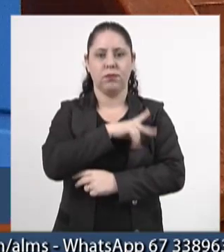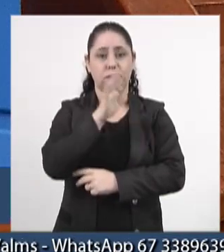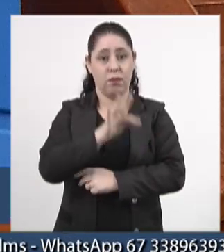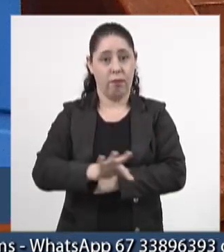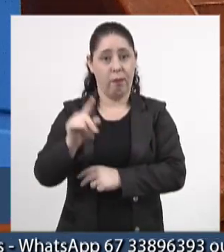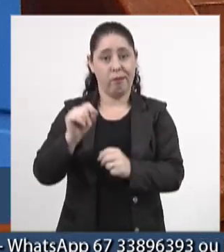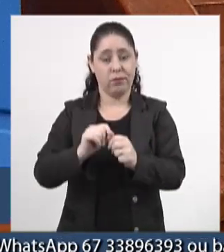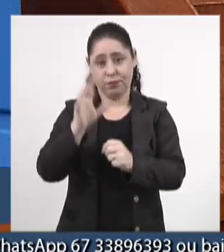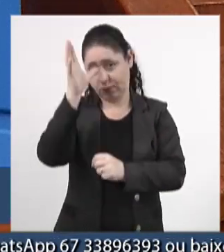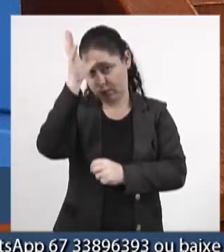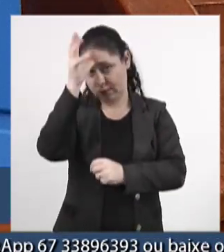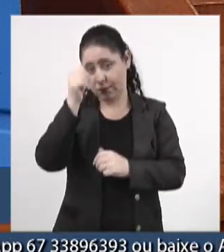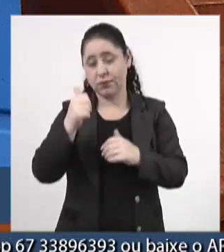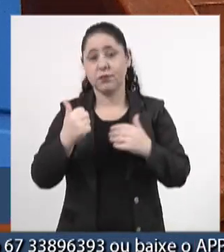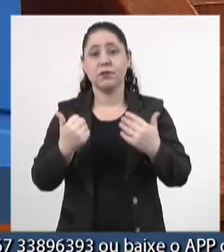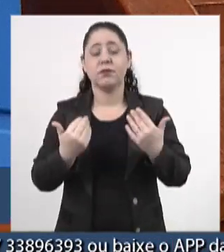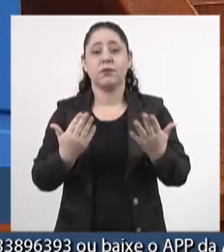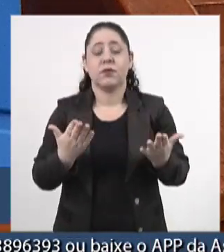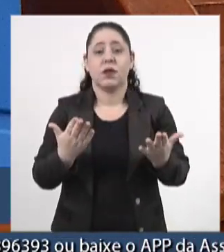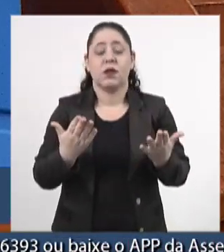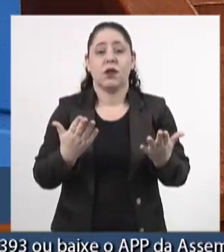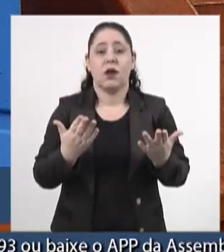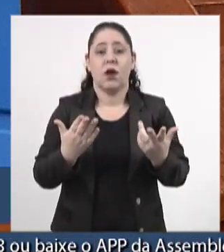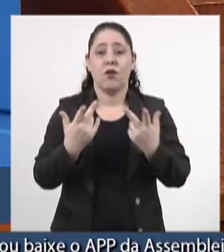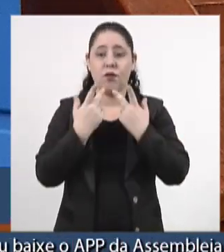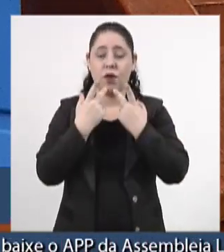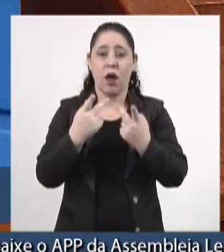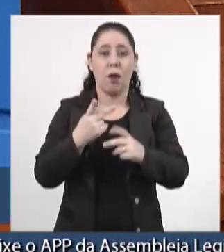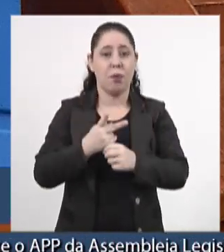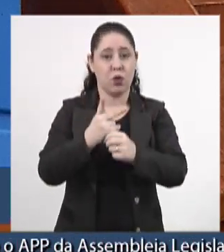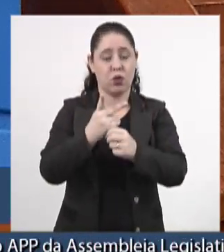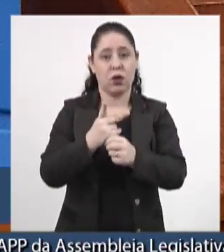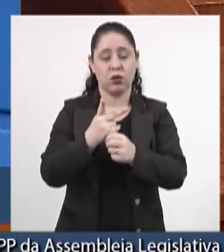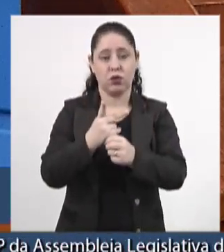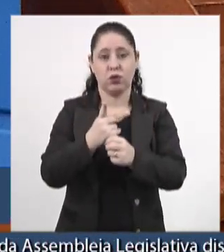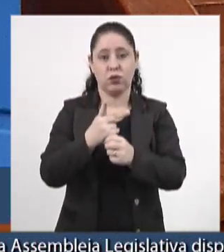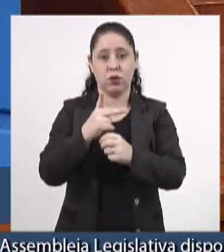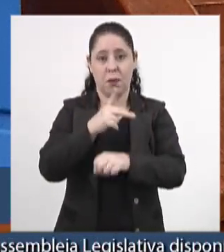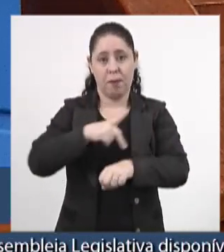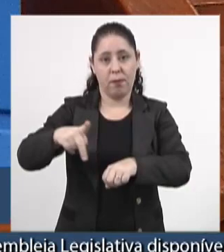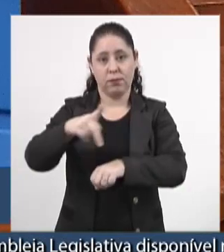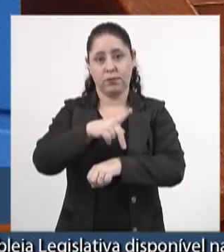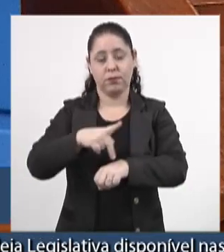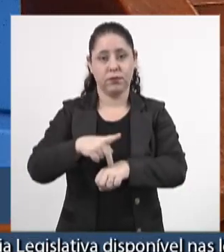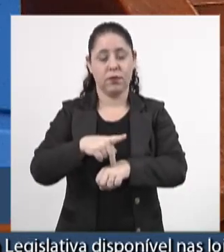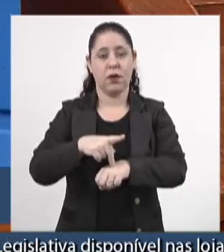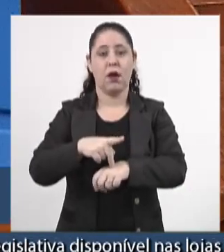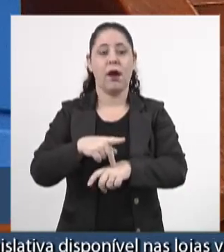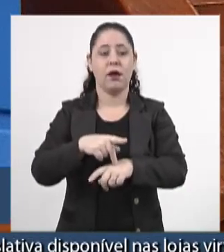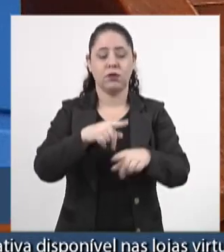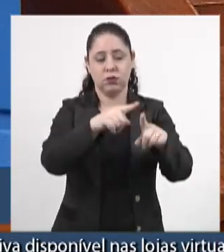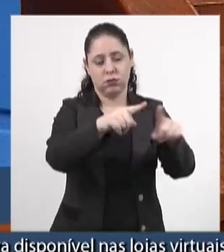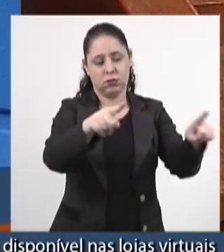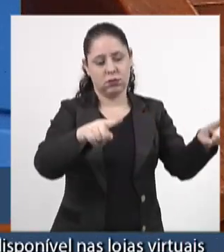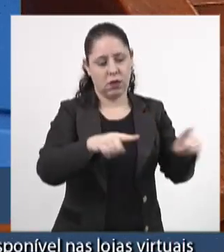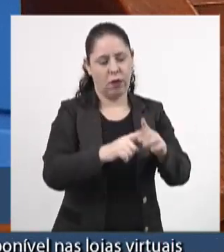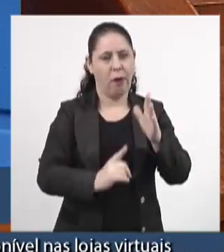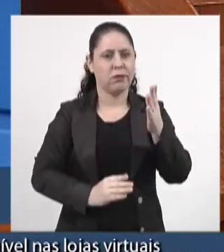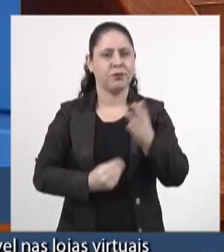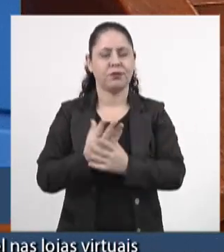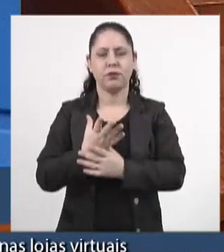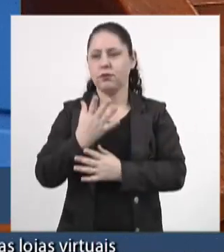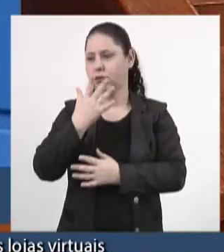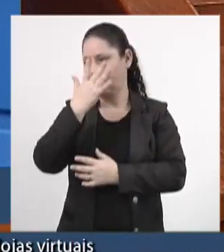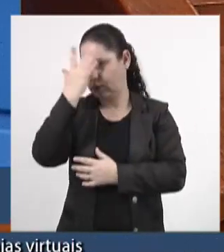essa é a conclusão. Segundo o Procurador da República, a demanda por esse território surgiu pelos